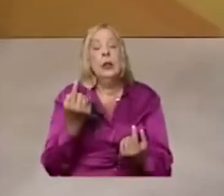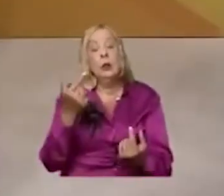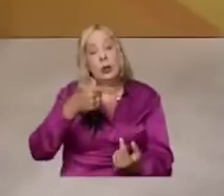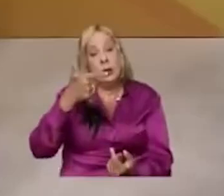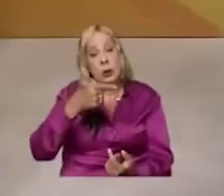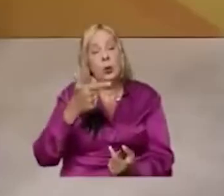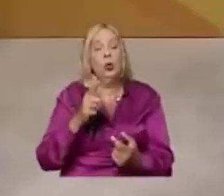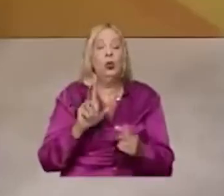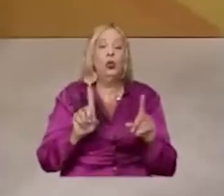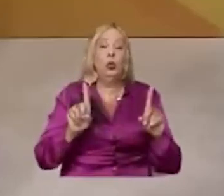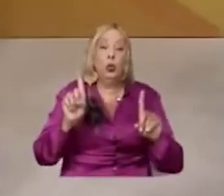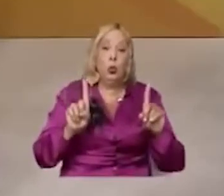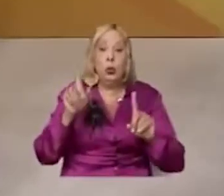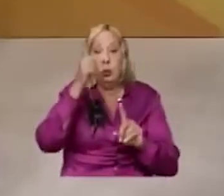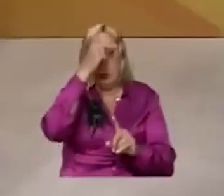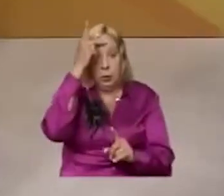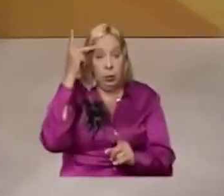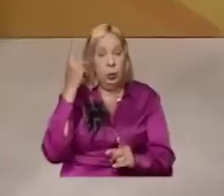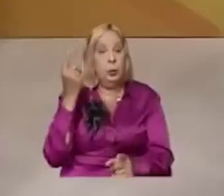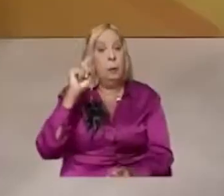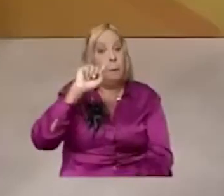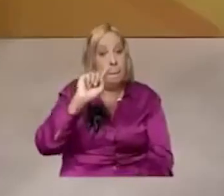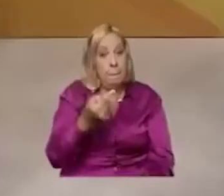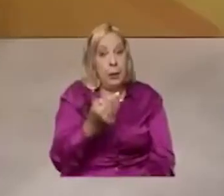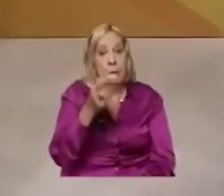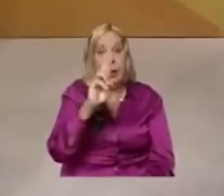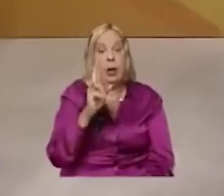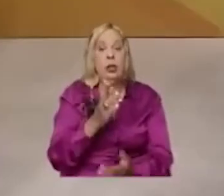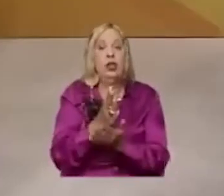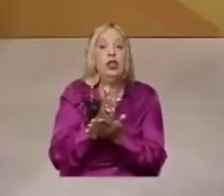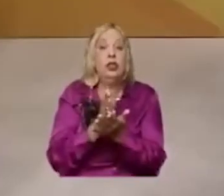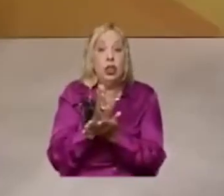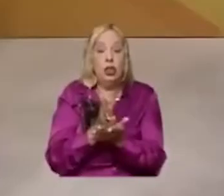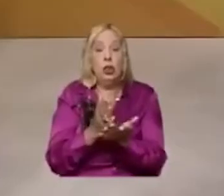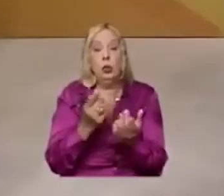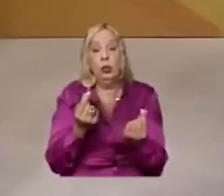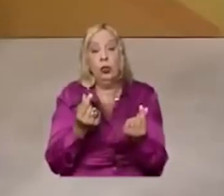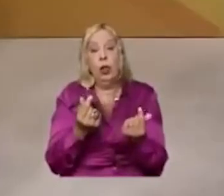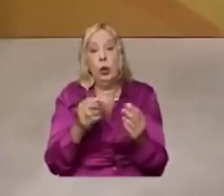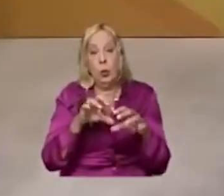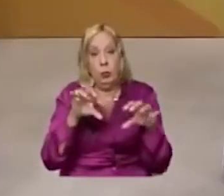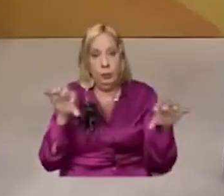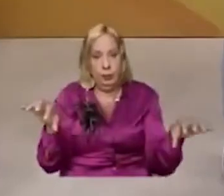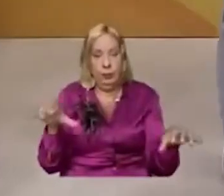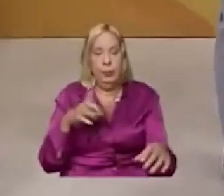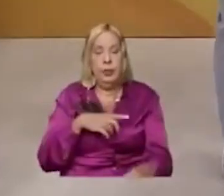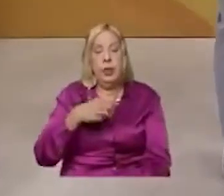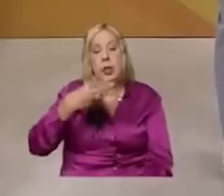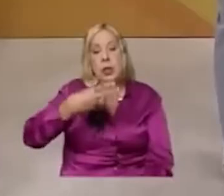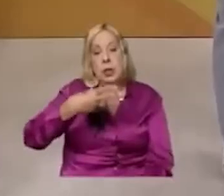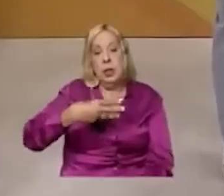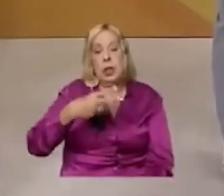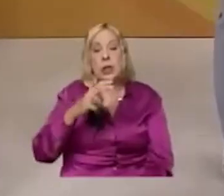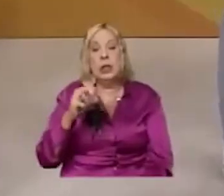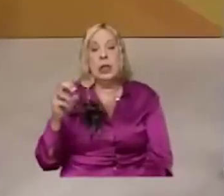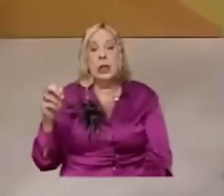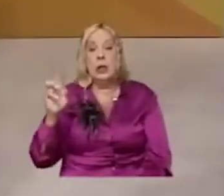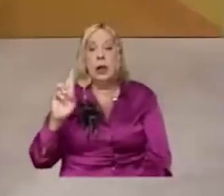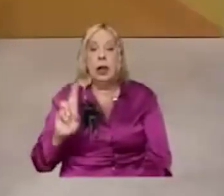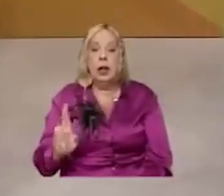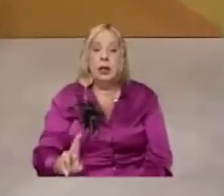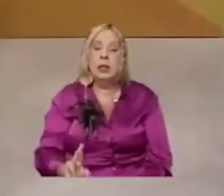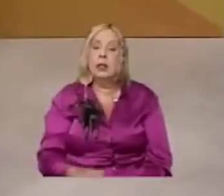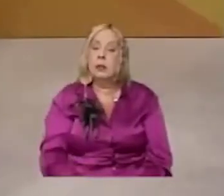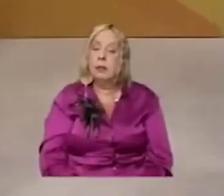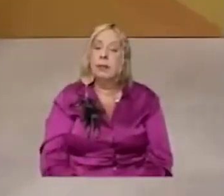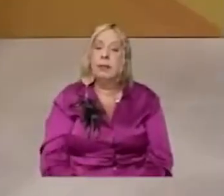valor, também. R$ 1.000 vai ser dividido entre os dois que chegaram juntos no segundo lugar. E no terceiro lugar, R$ 500. É